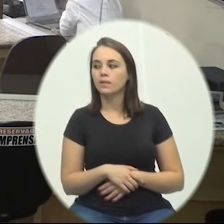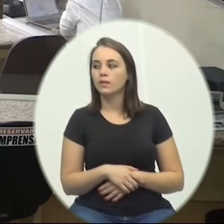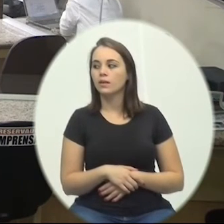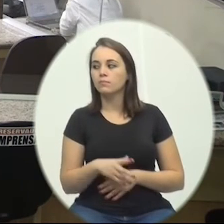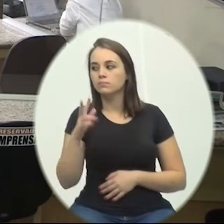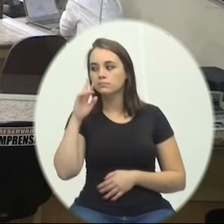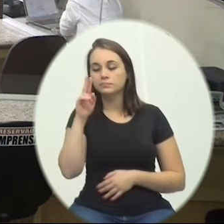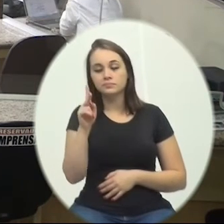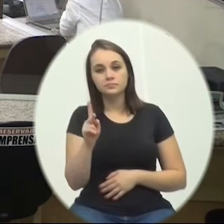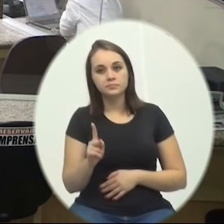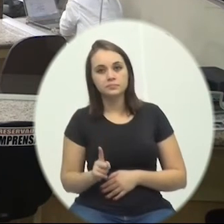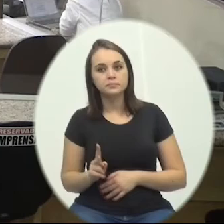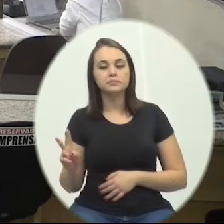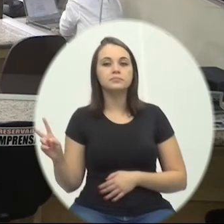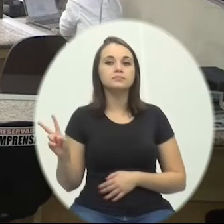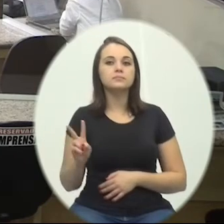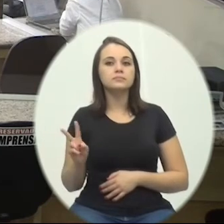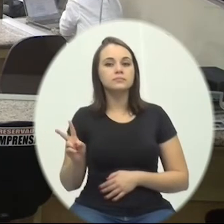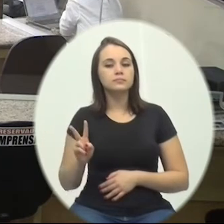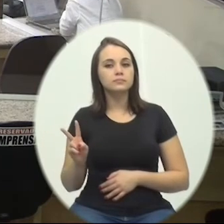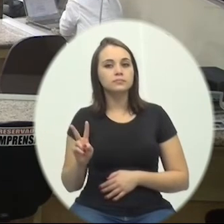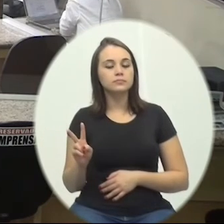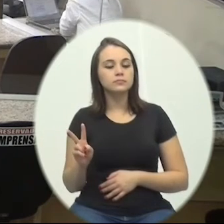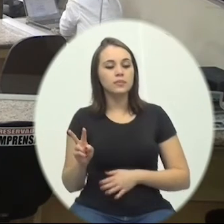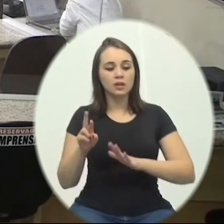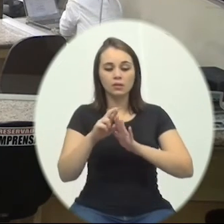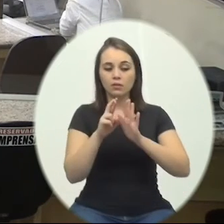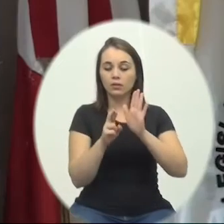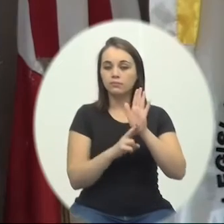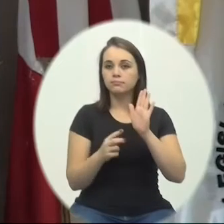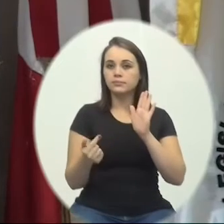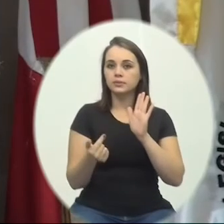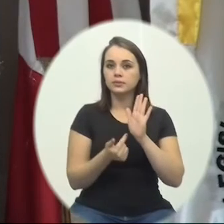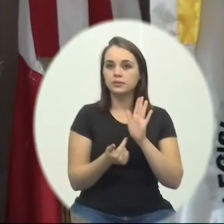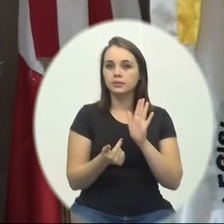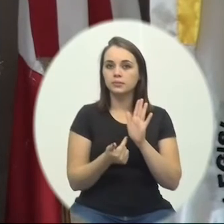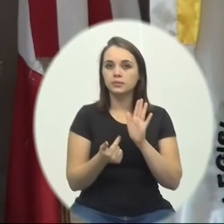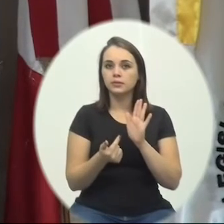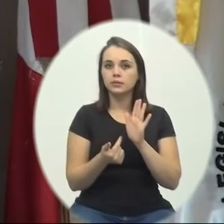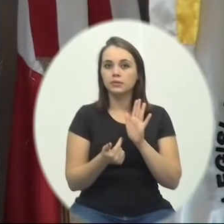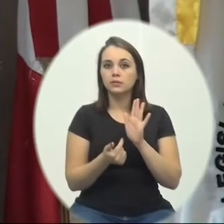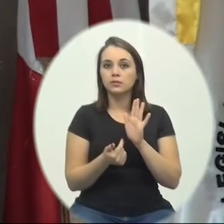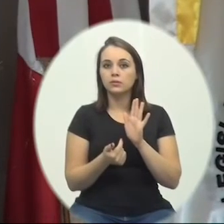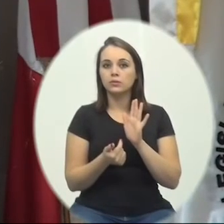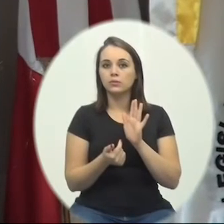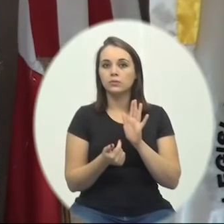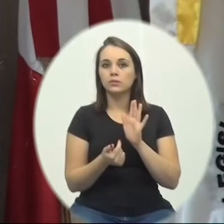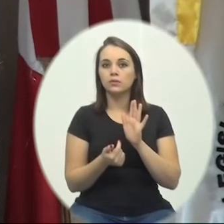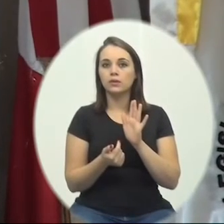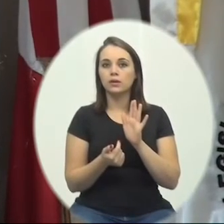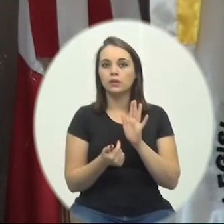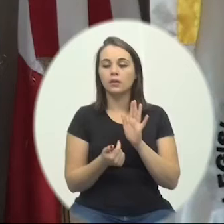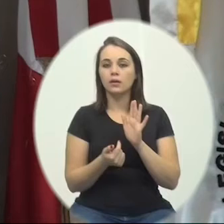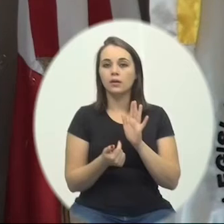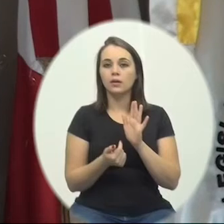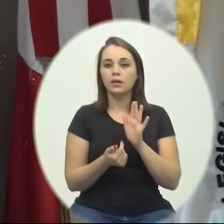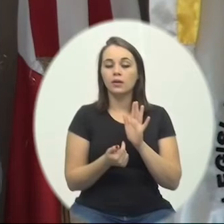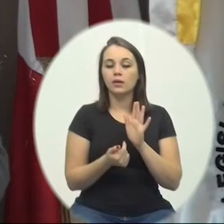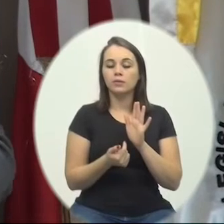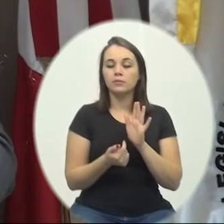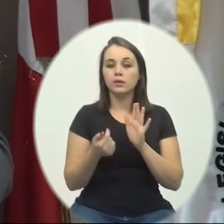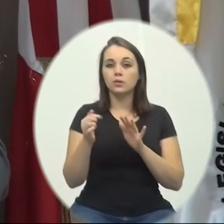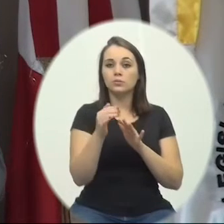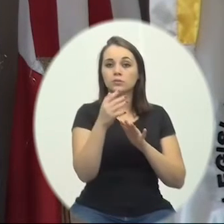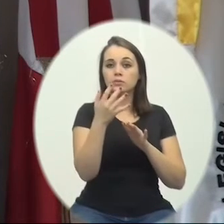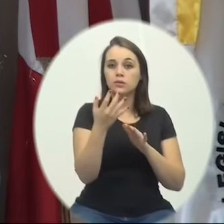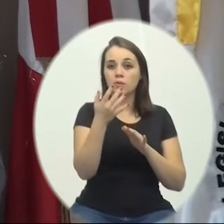Senhor presidente, senhores vereadores, esse requerimento ele é consubstanciado numa solicitação feita